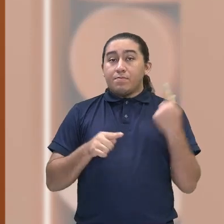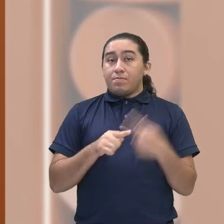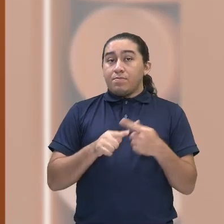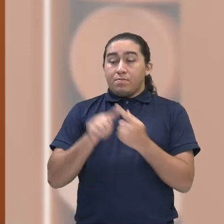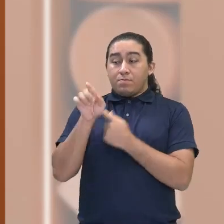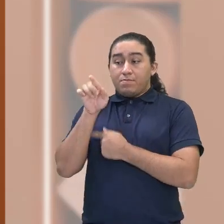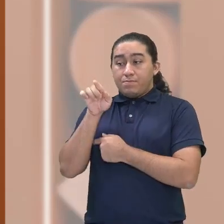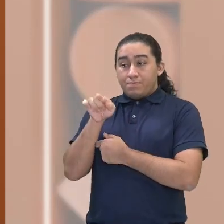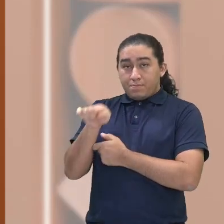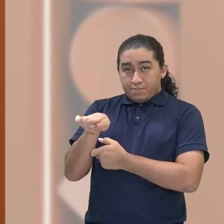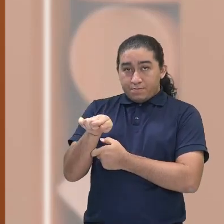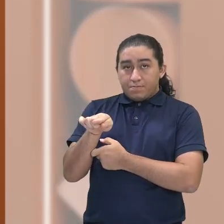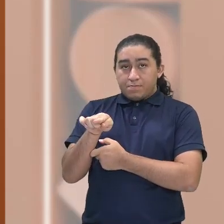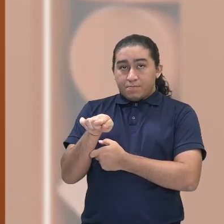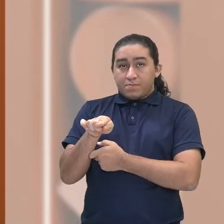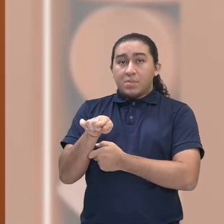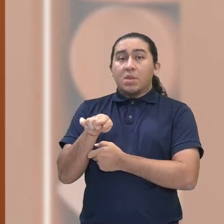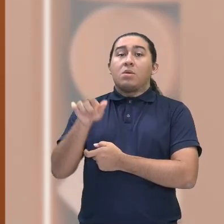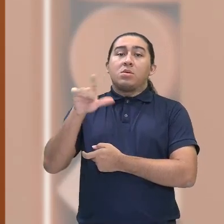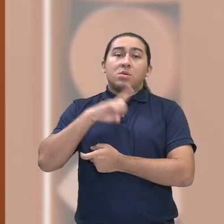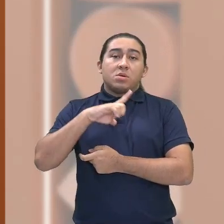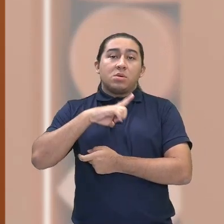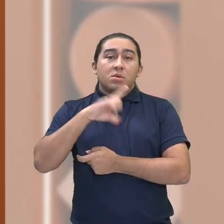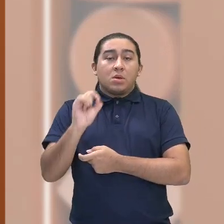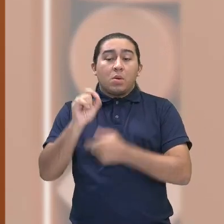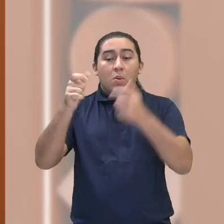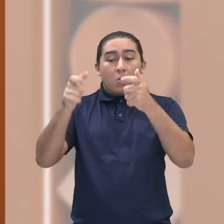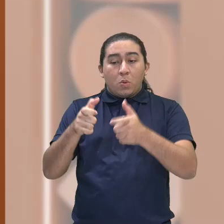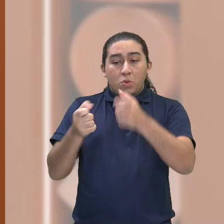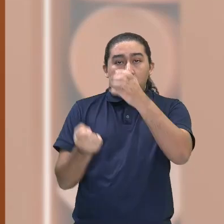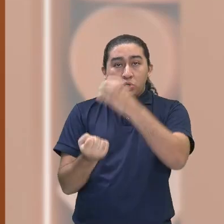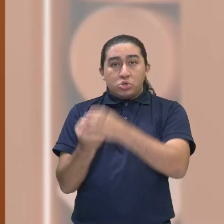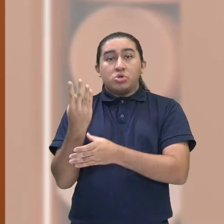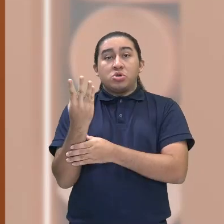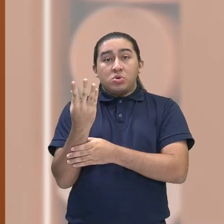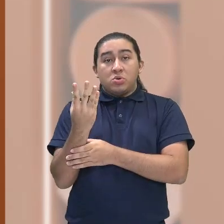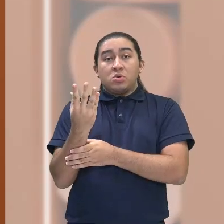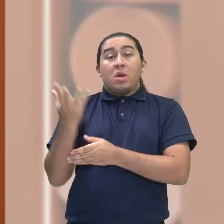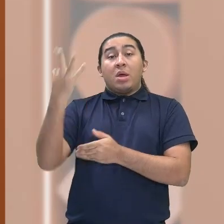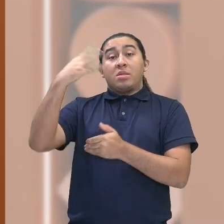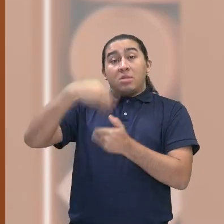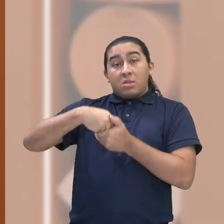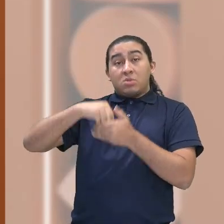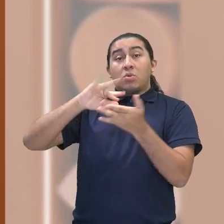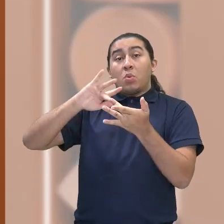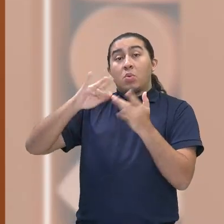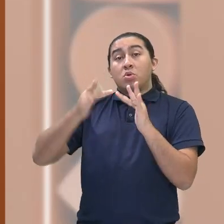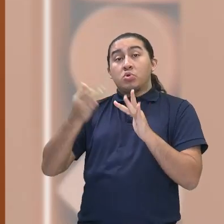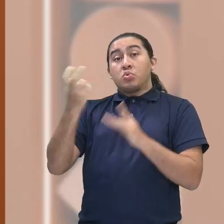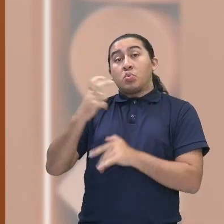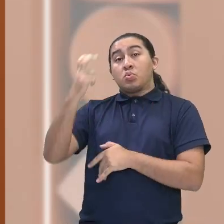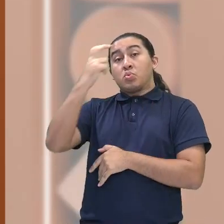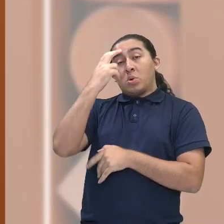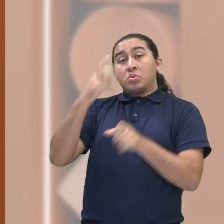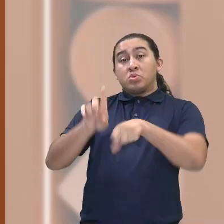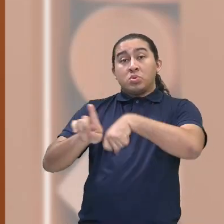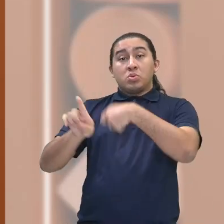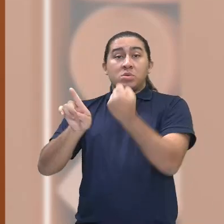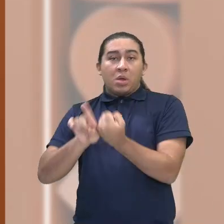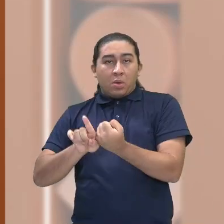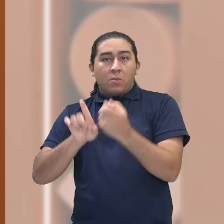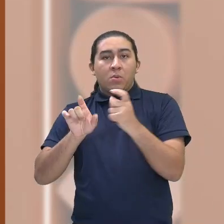lendas eles foram construídos dentro do contexto cultural e social